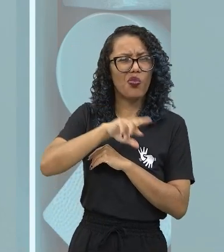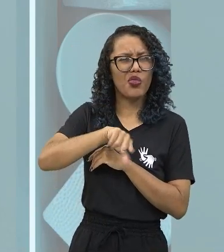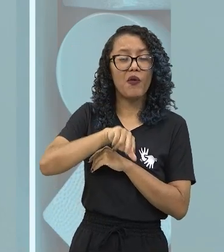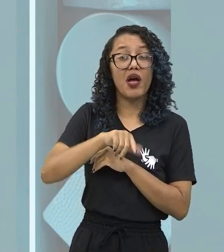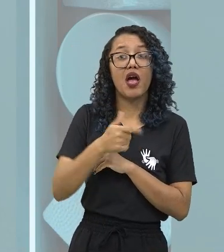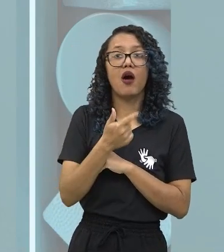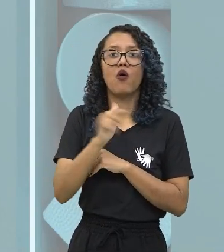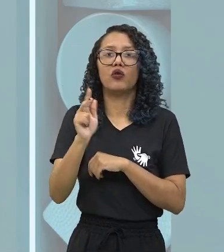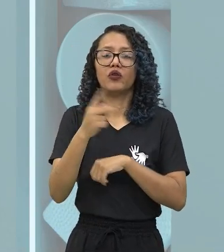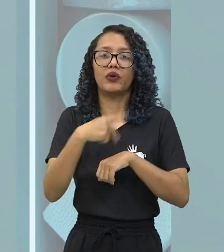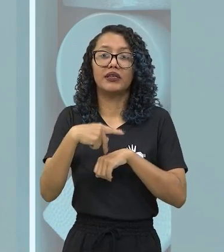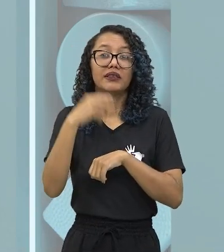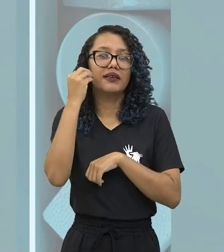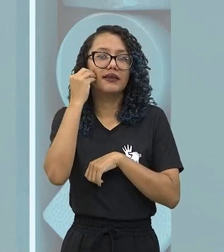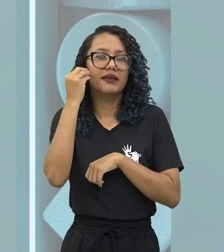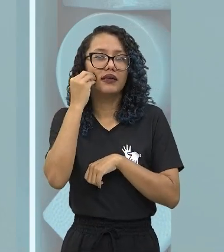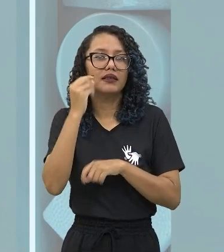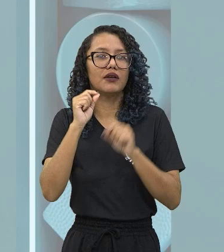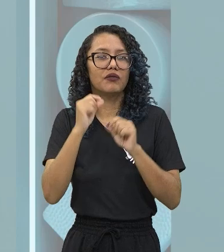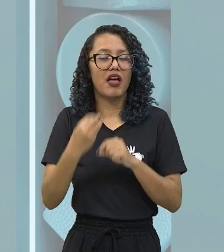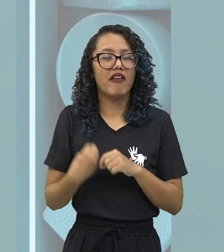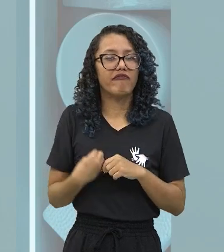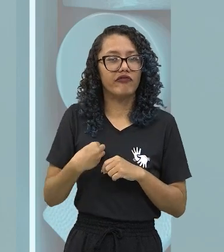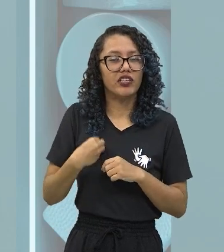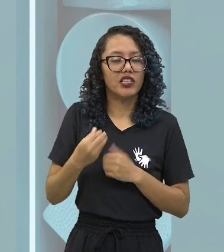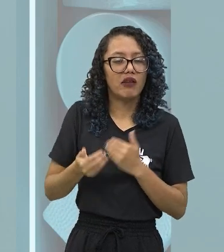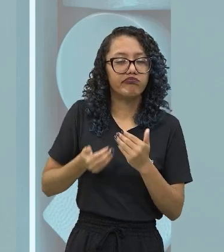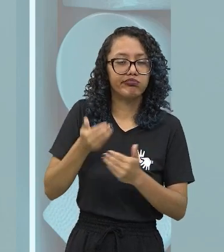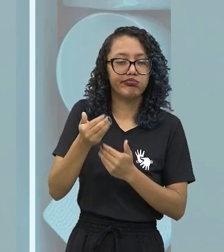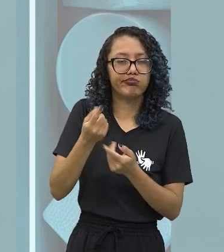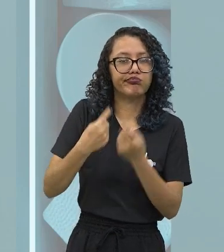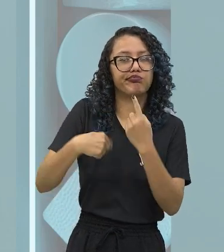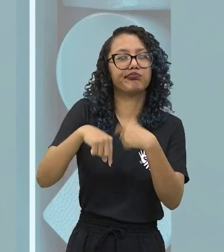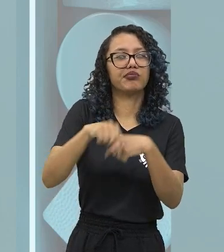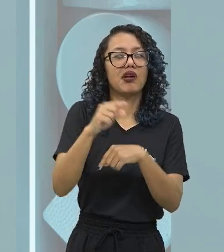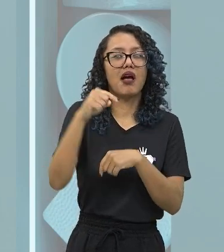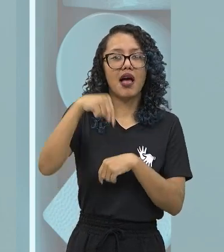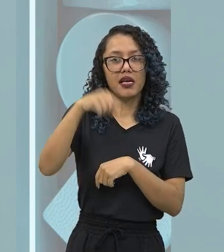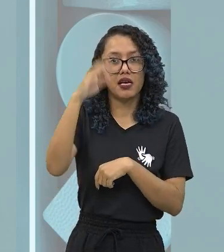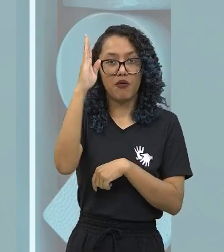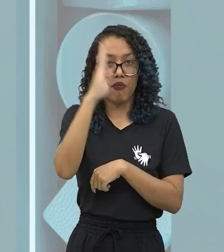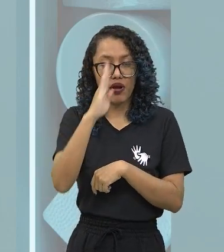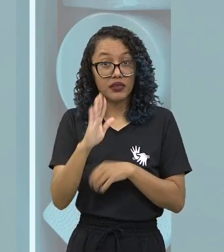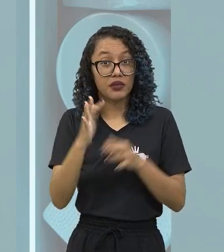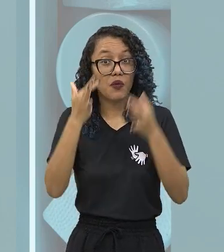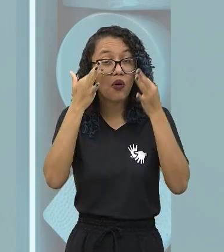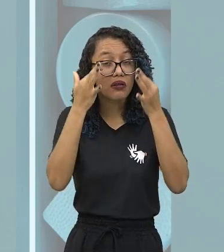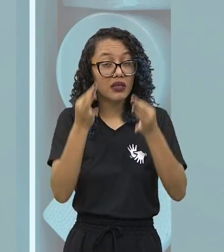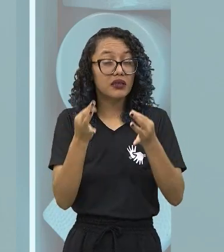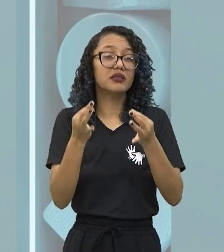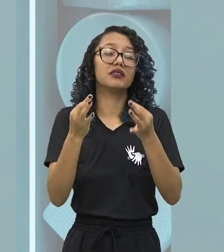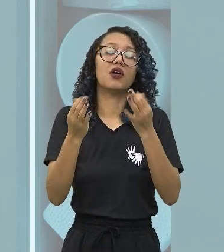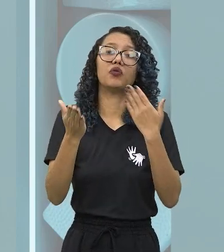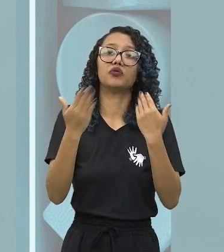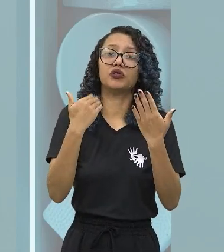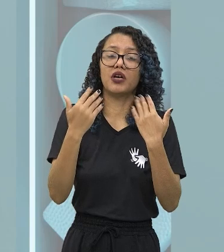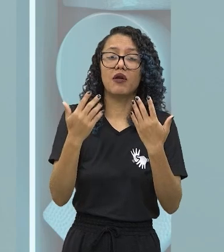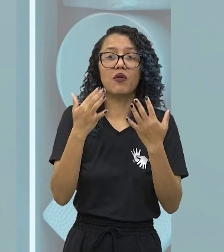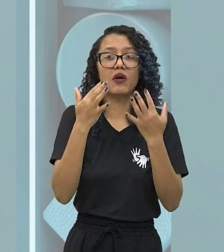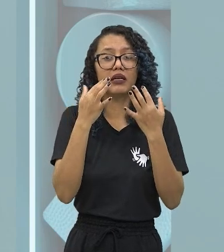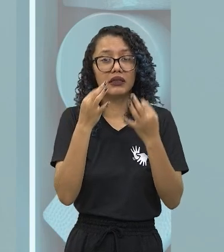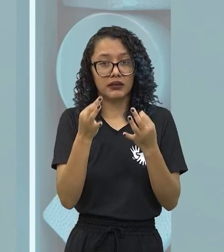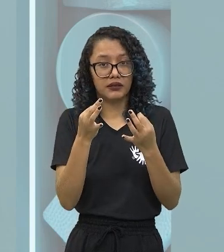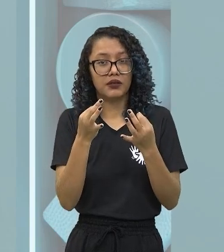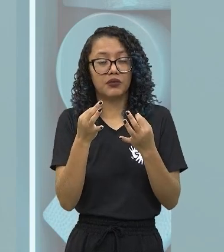e estão tentando a vida aqui no Brasil. E olhem aí o sentido desse diálogo, observem se tem em algum momento vocês